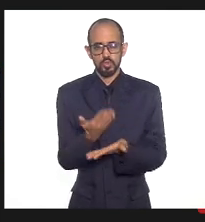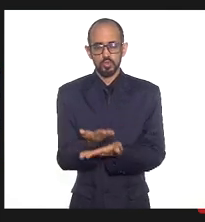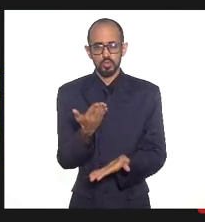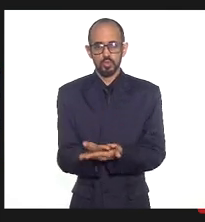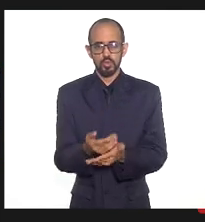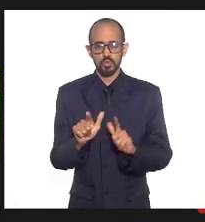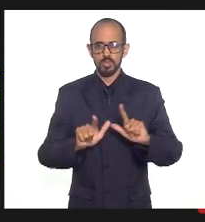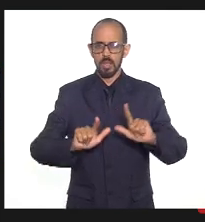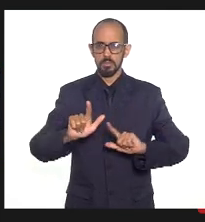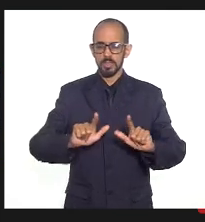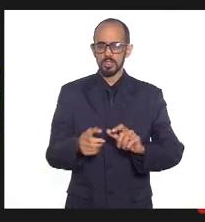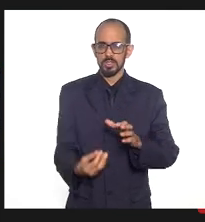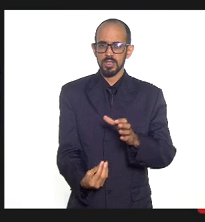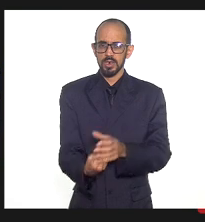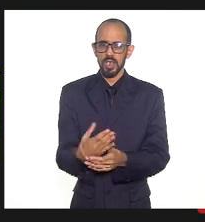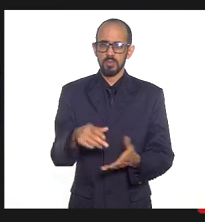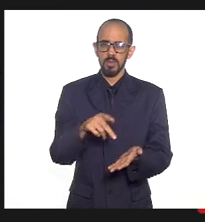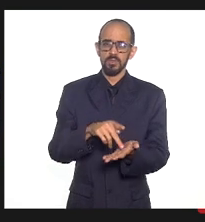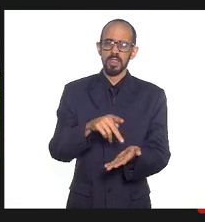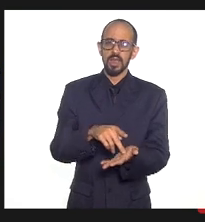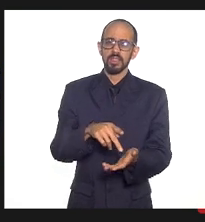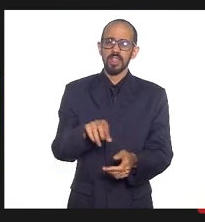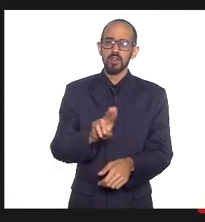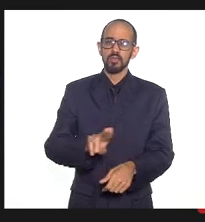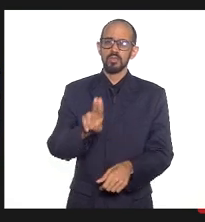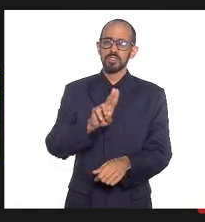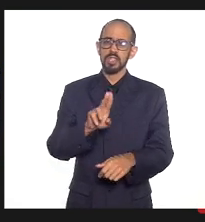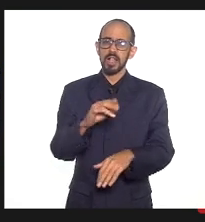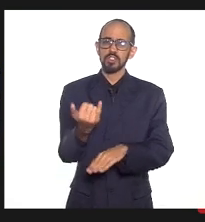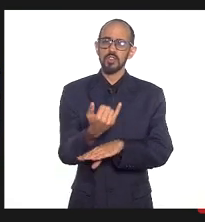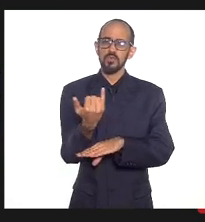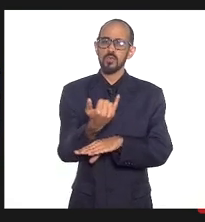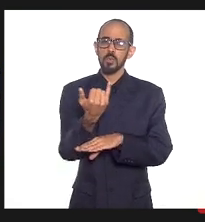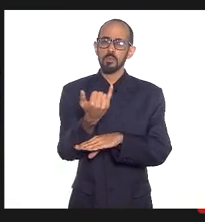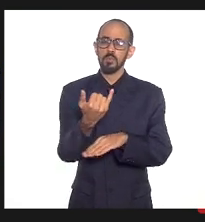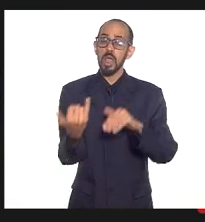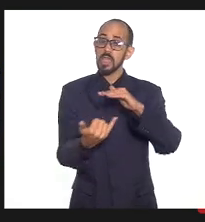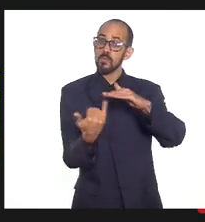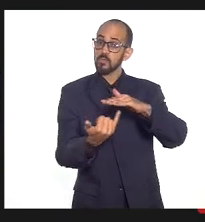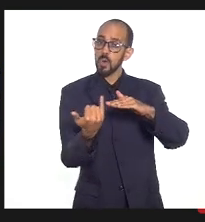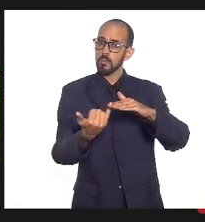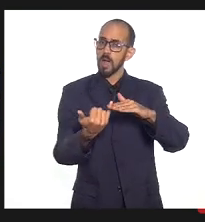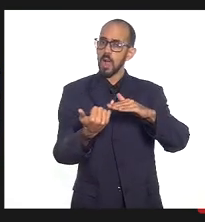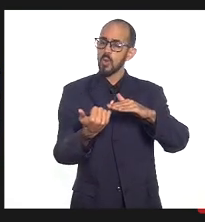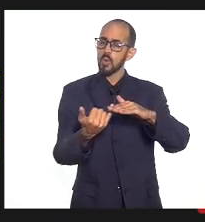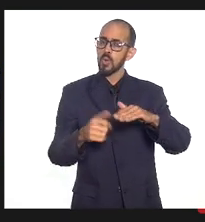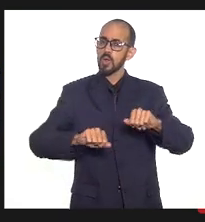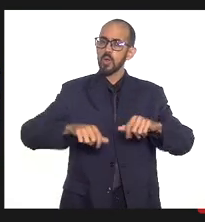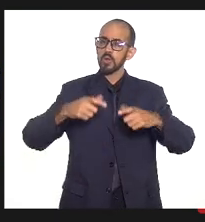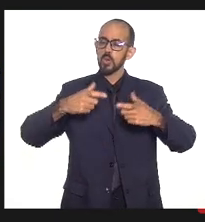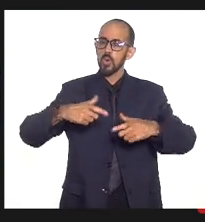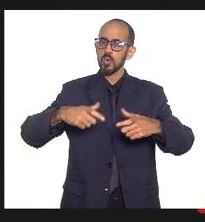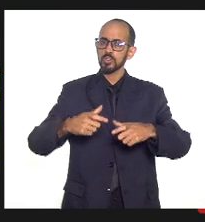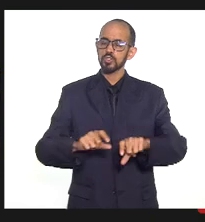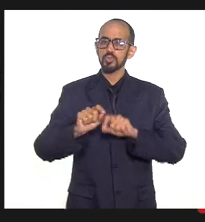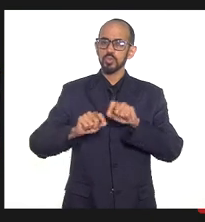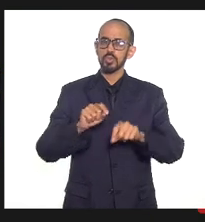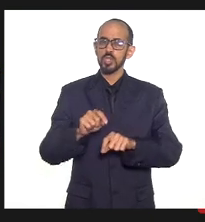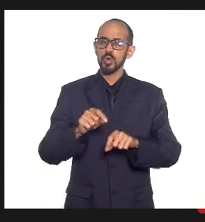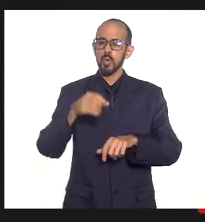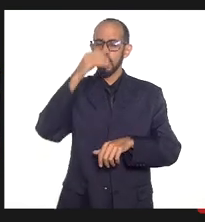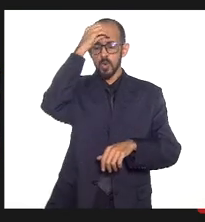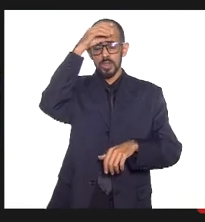formando uma verdadeira universidade informal, livre e popular, onde o conhecimento se alia à prática. É